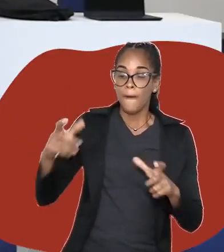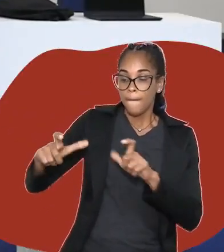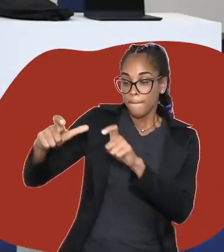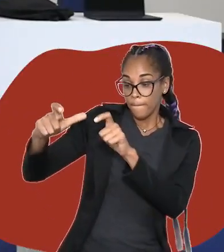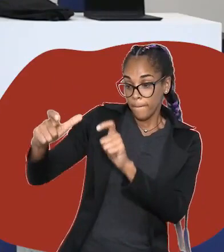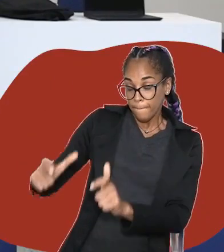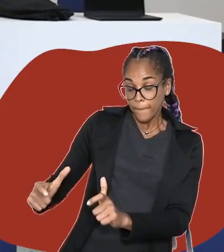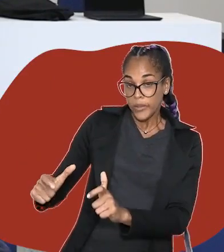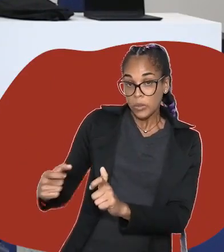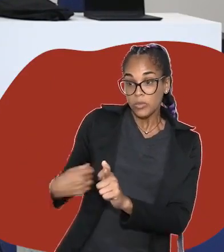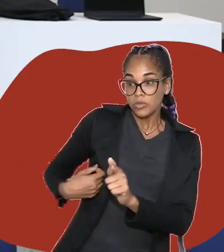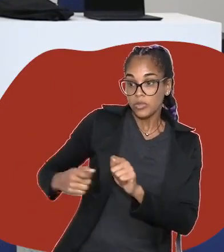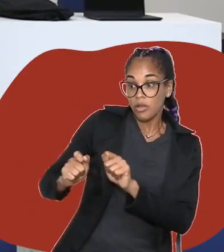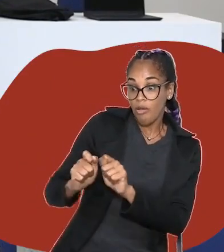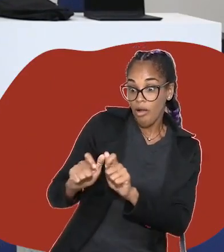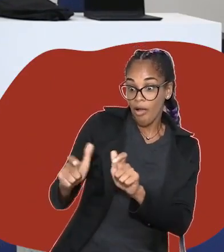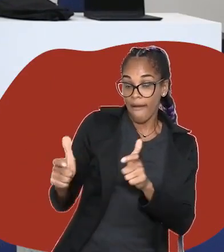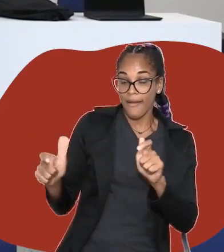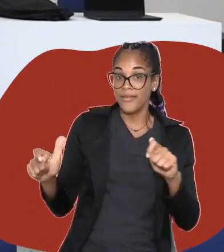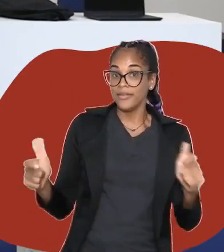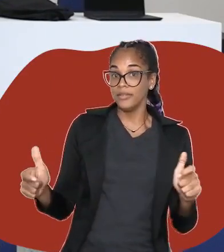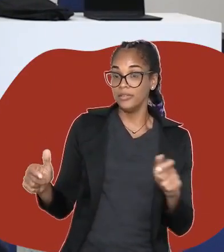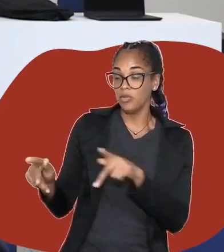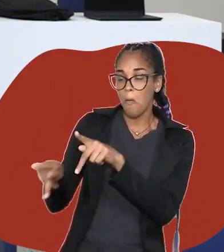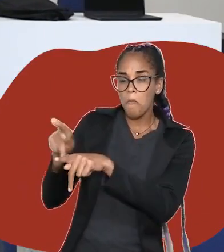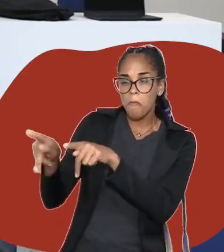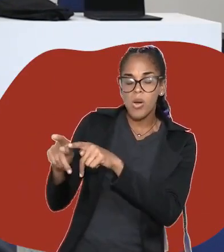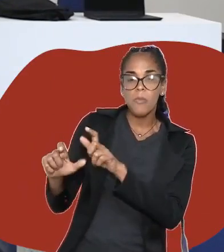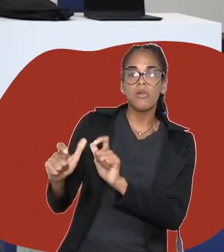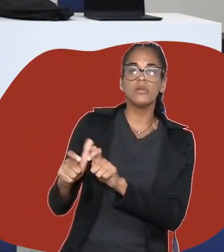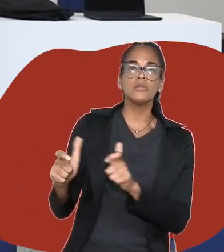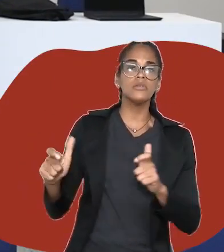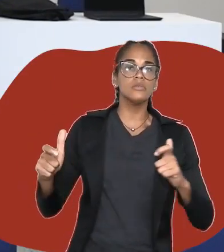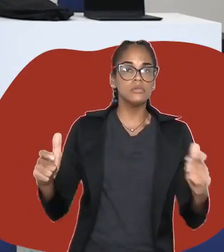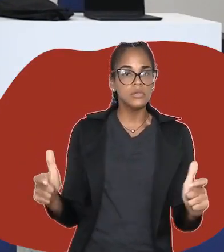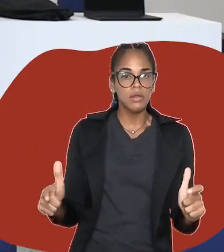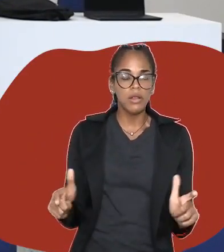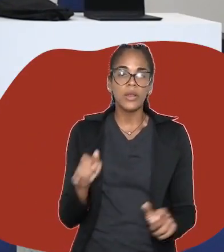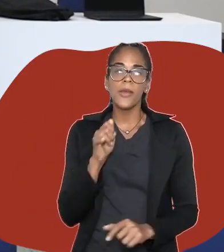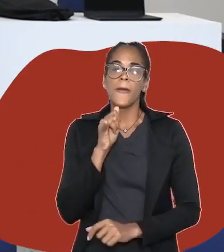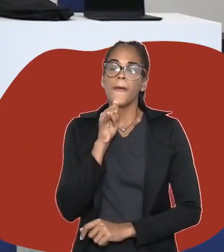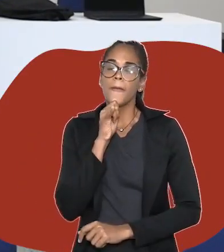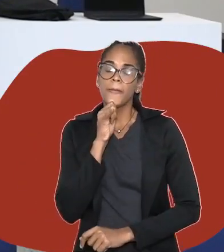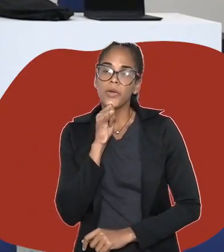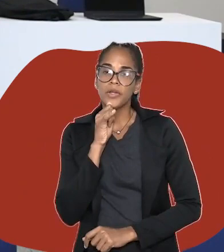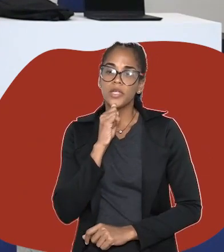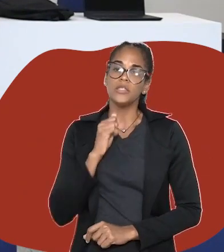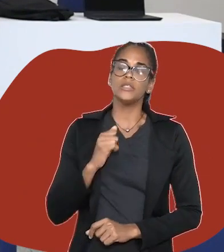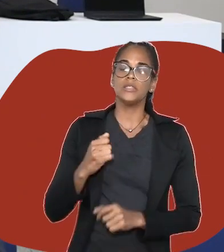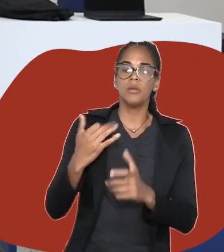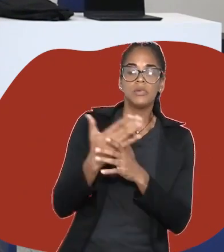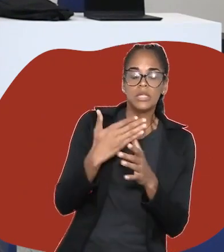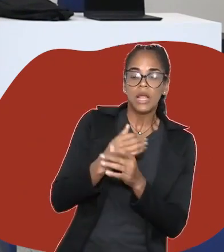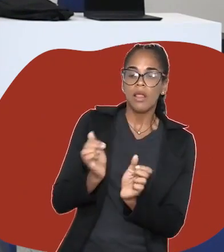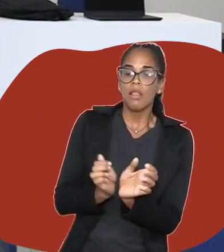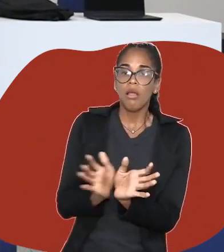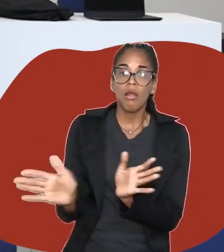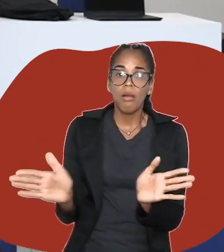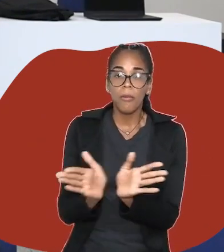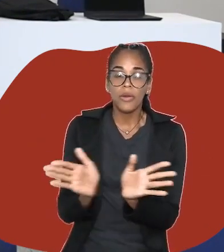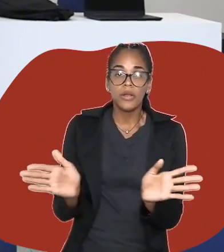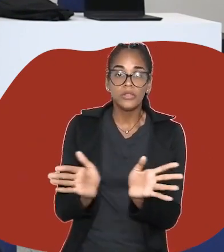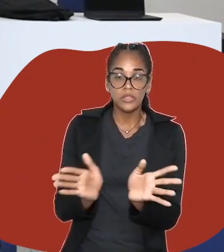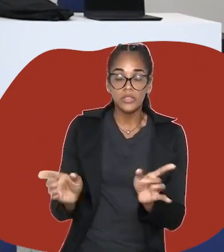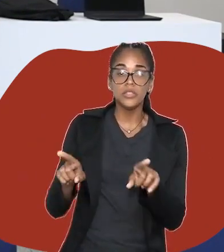abrangendo promotorias situadas em comarcas muito grandes populacionalmente, como Camaragibe, São Lourenço,